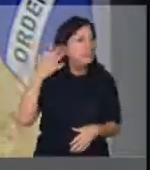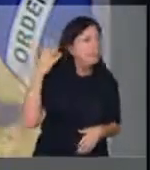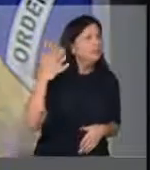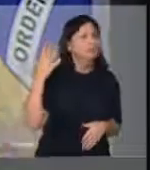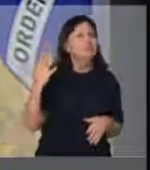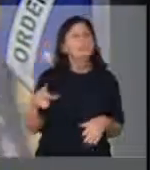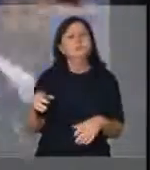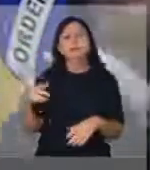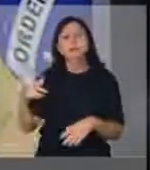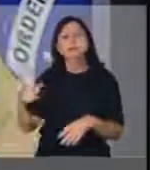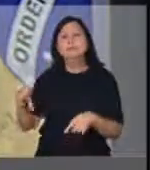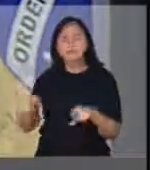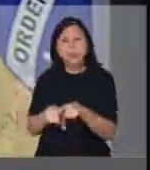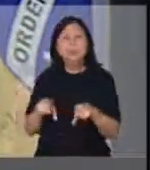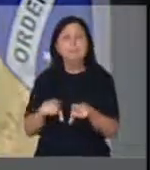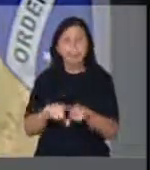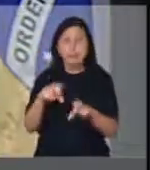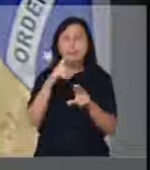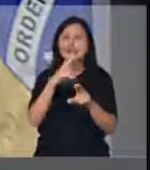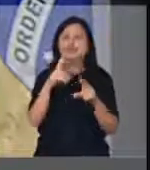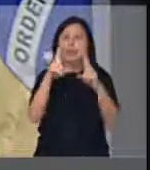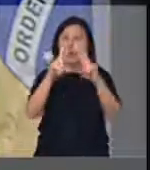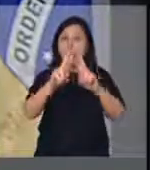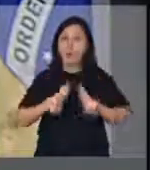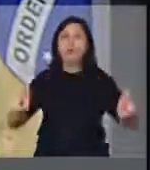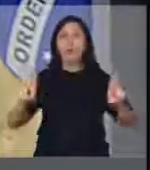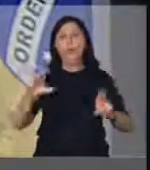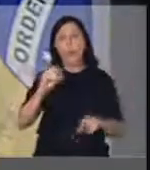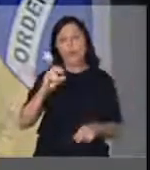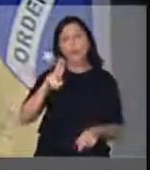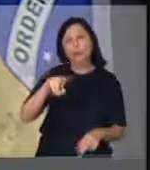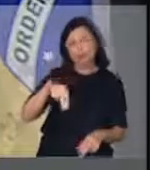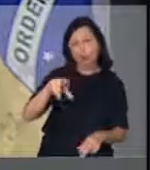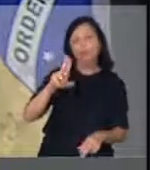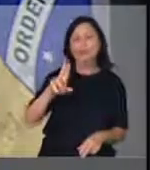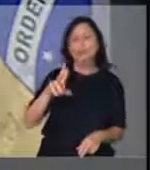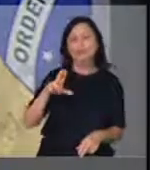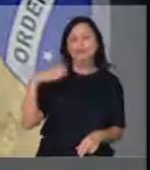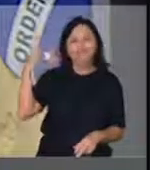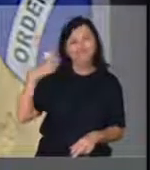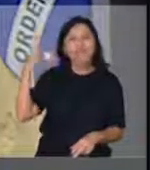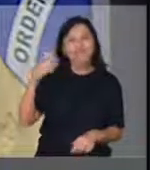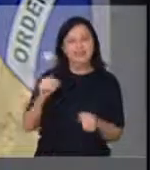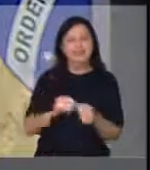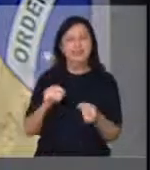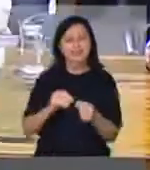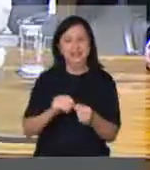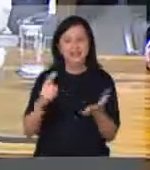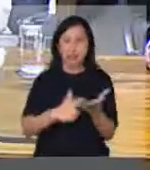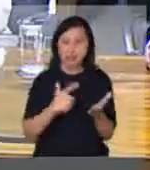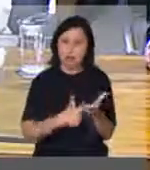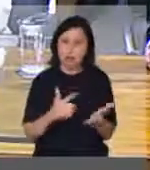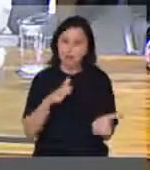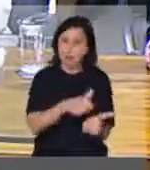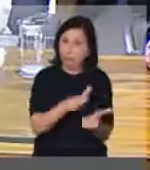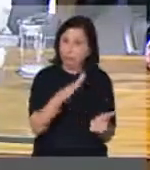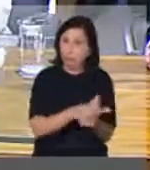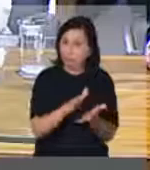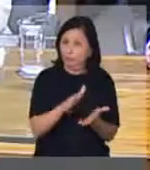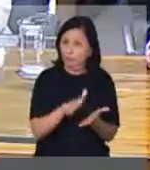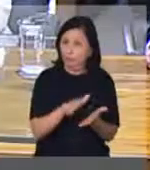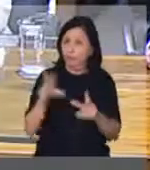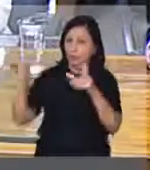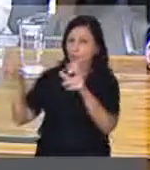saídas da organizações das nações unidas além disso a professora lançou recentemente também um livro chamado débora conta a história um